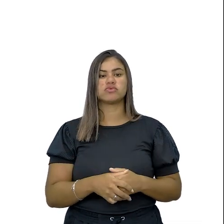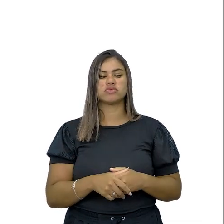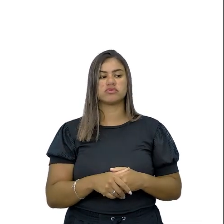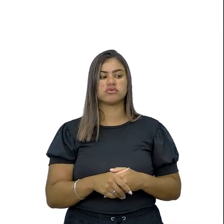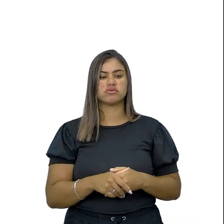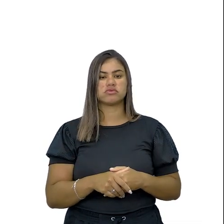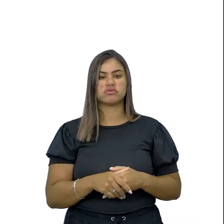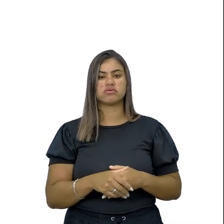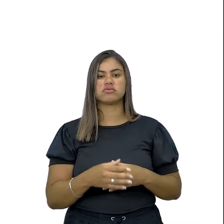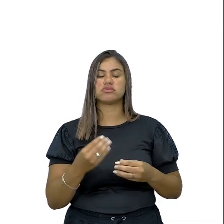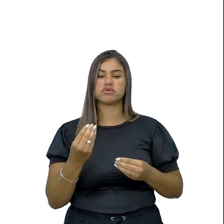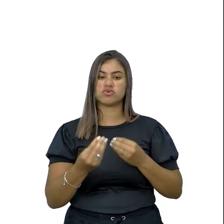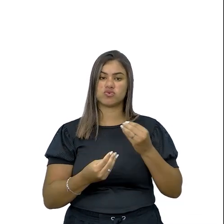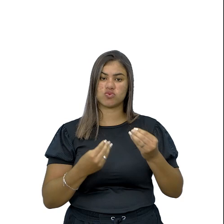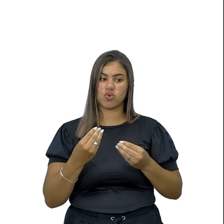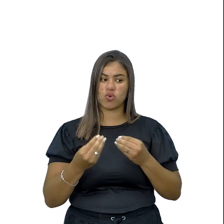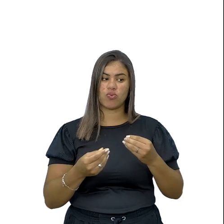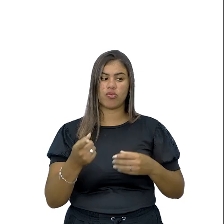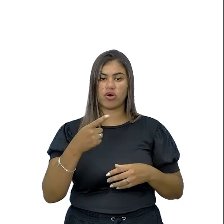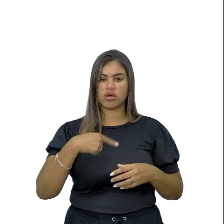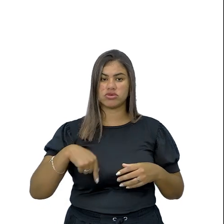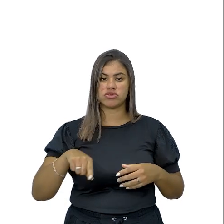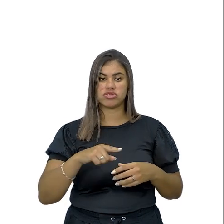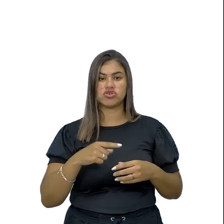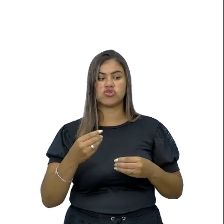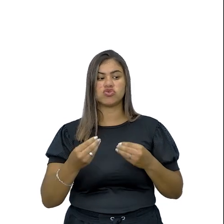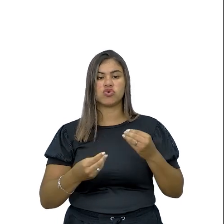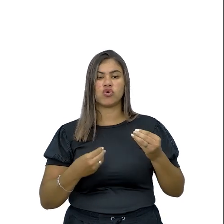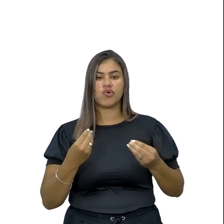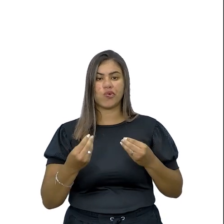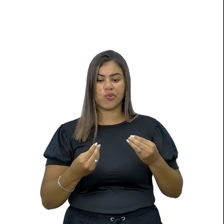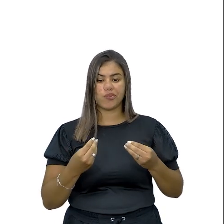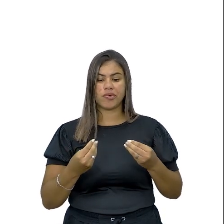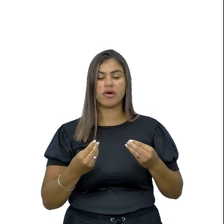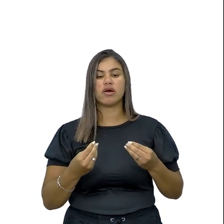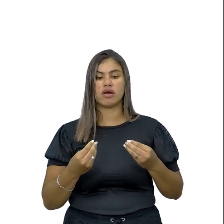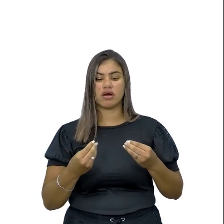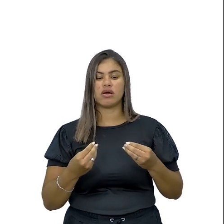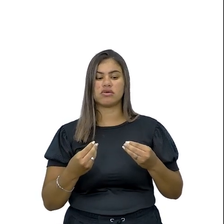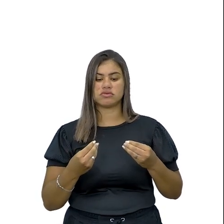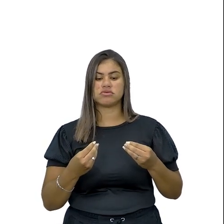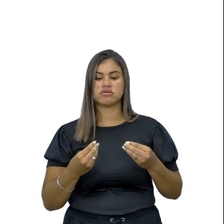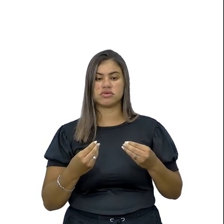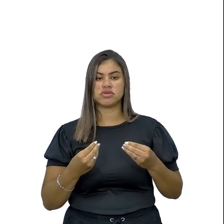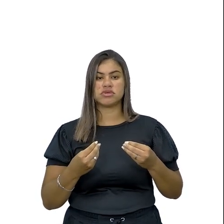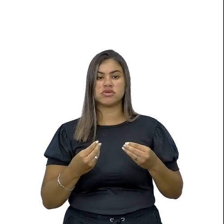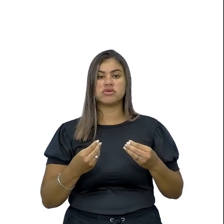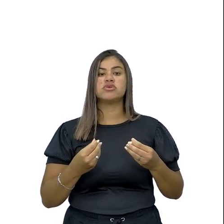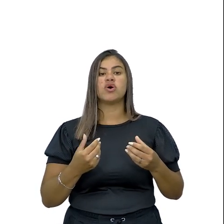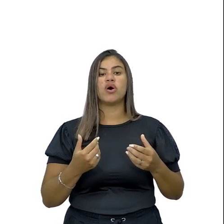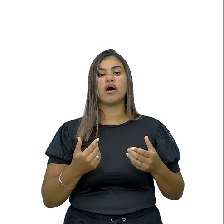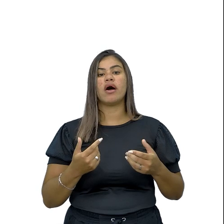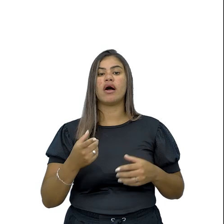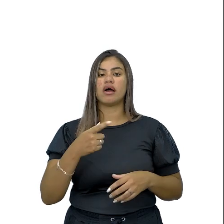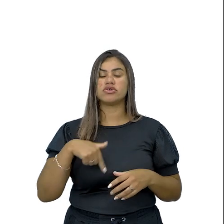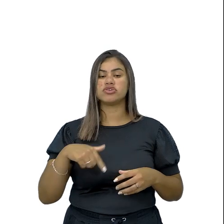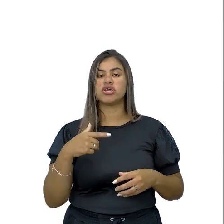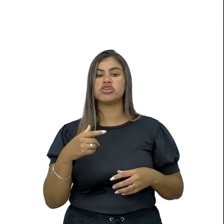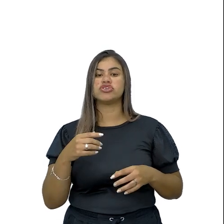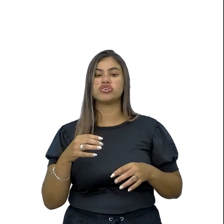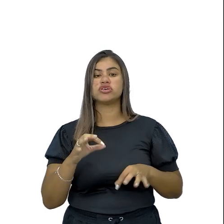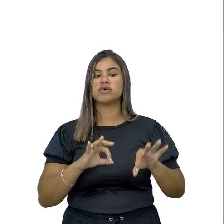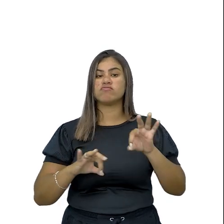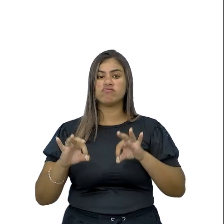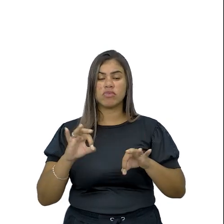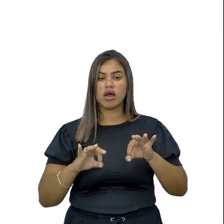e observar aquilo que deveríamos ter conseguido fazer, o que fizemos de fato, e como ele